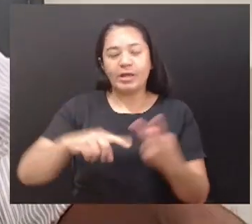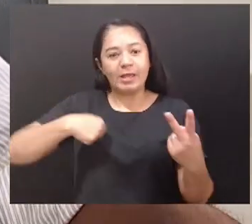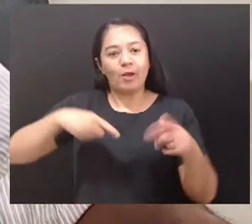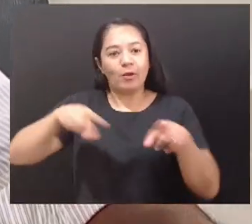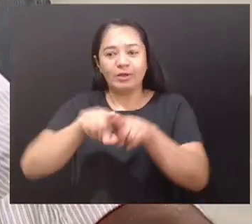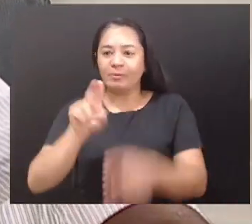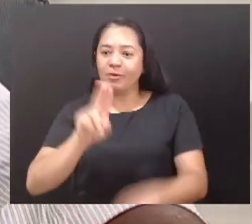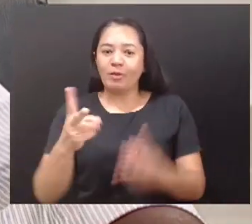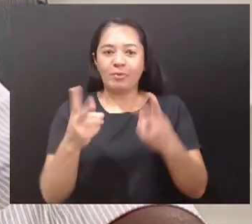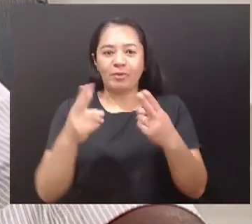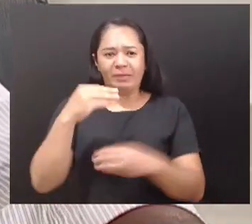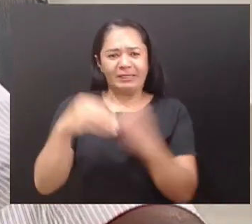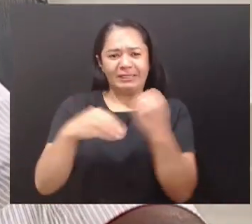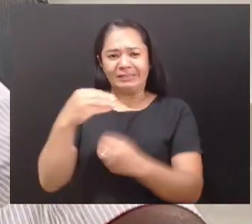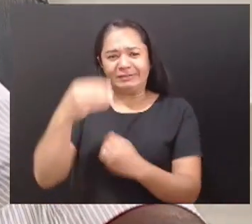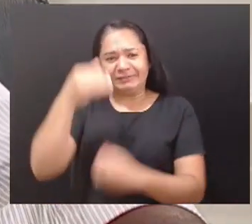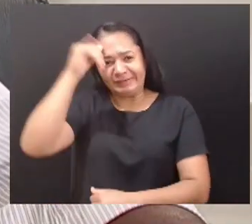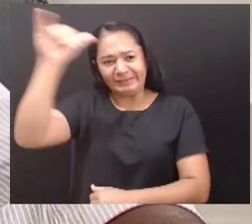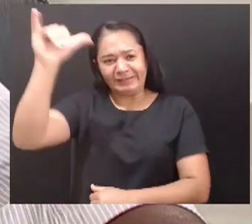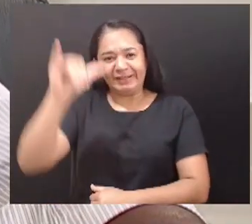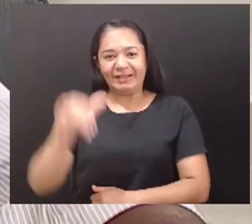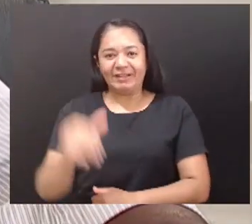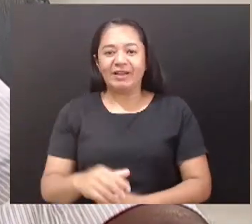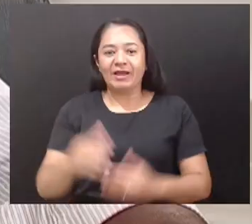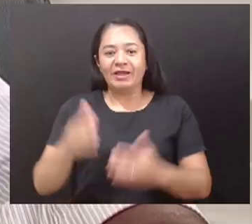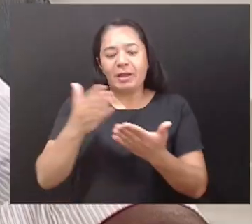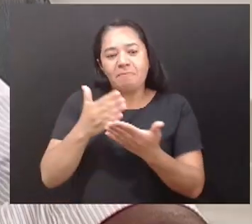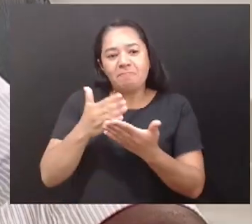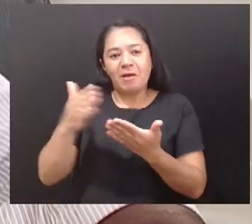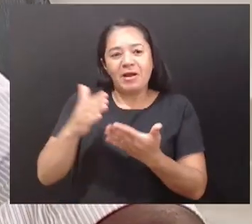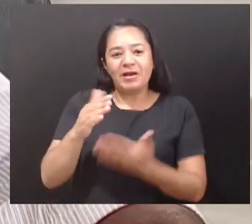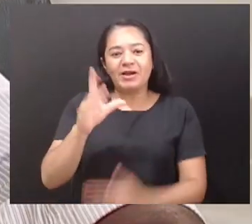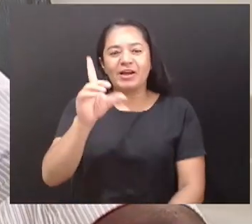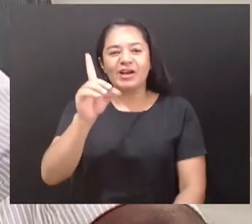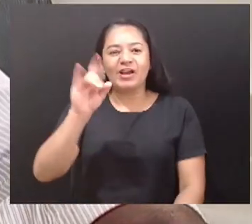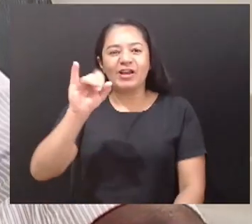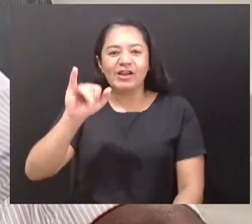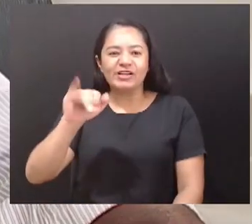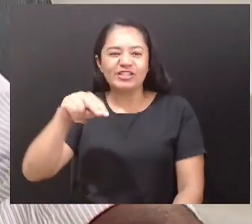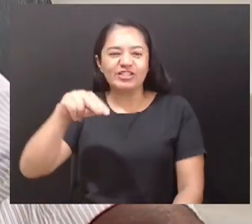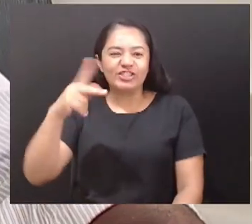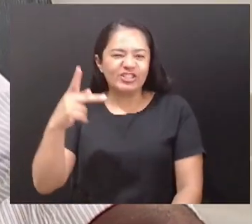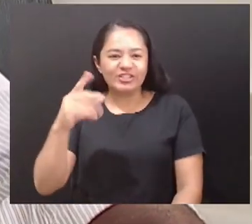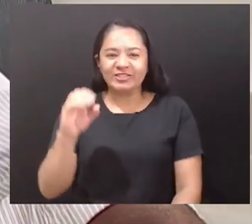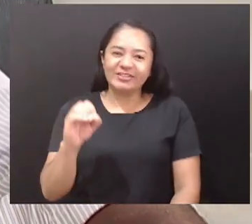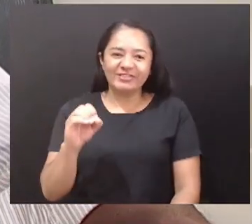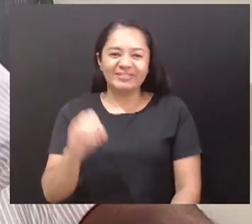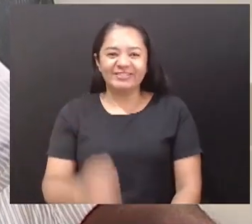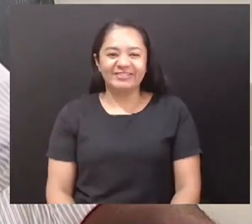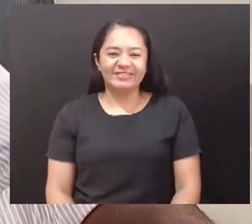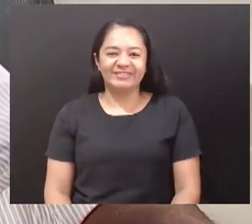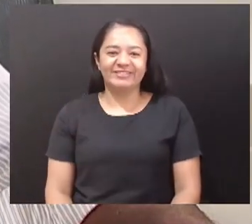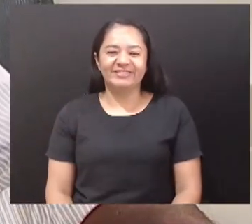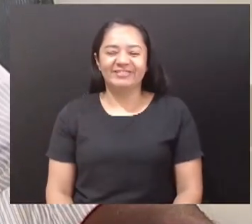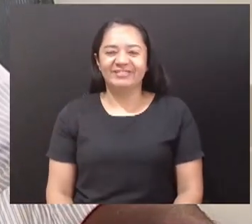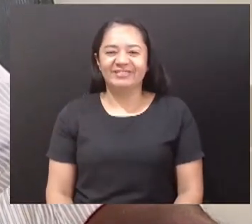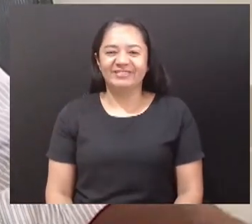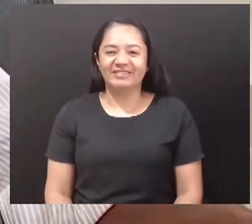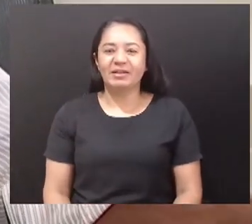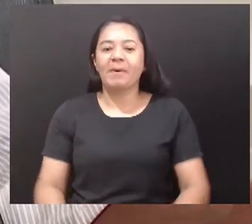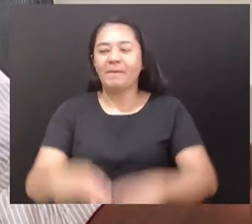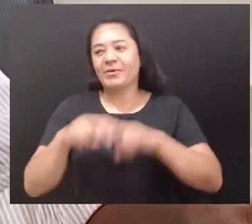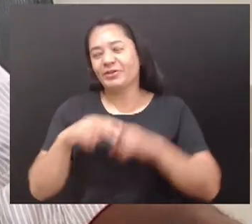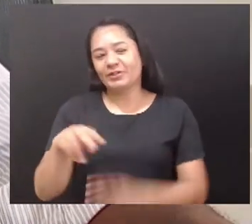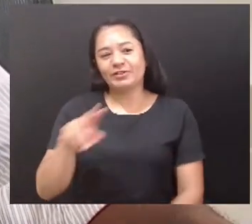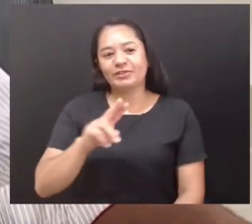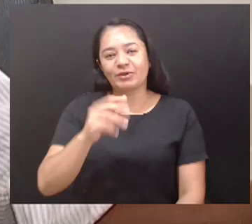coisas, cortou no meio, ficou Arlindinho, aí cortou no meio e ficou só Dinho. Aí de onde que surgiu o Dinho aí, que hoje